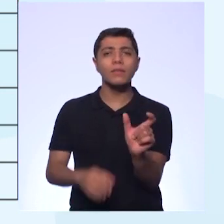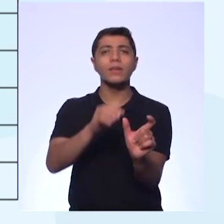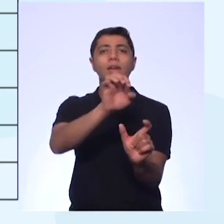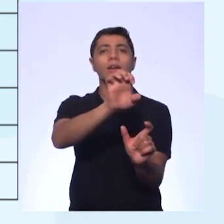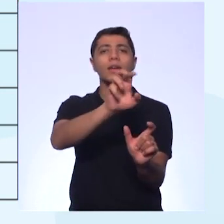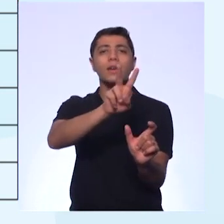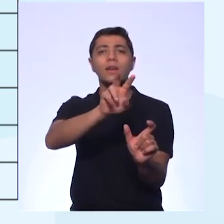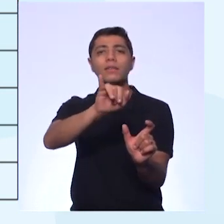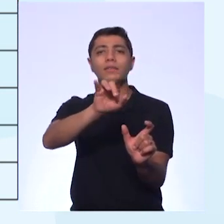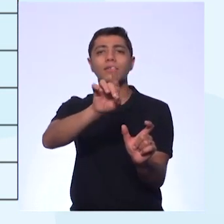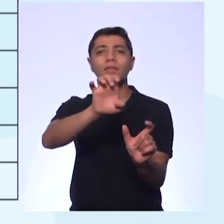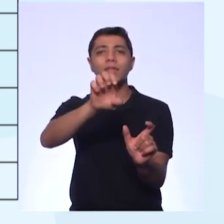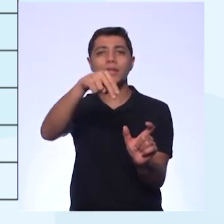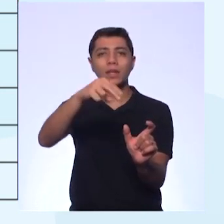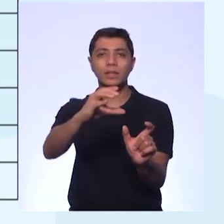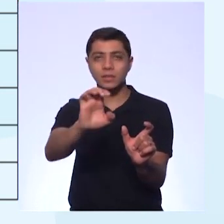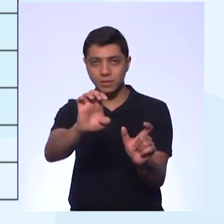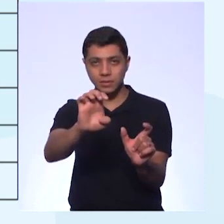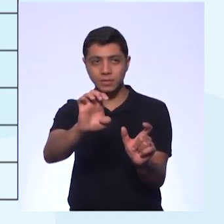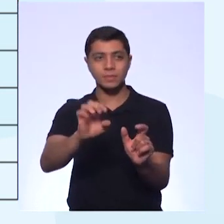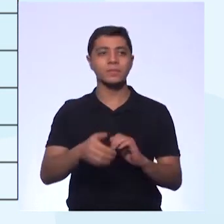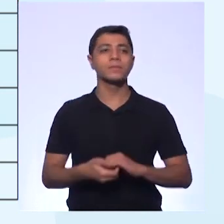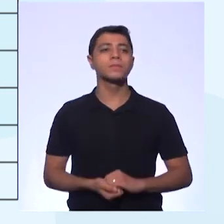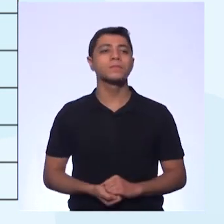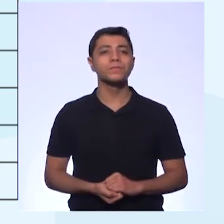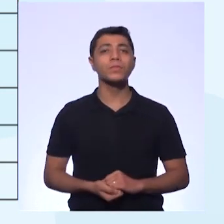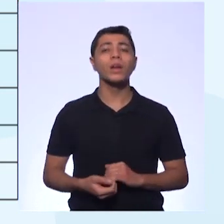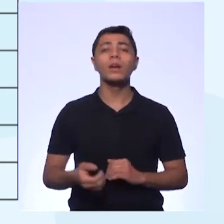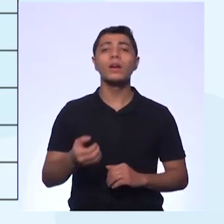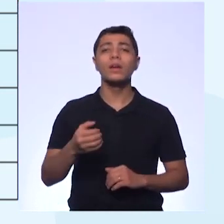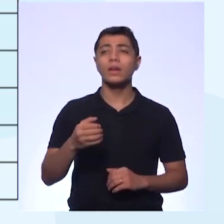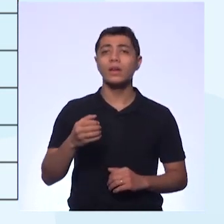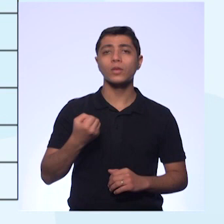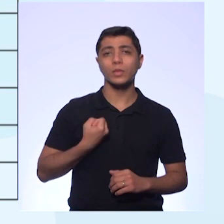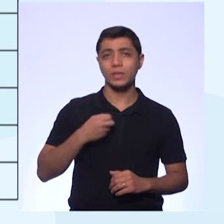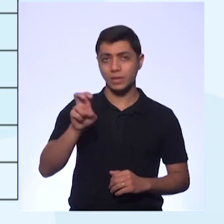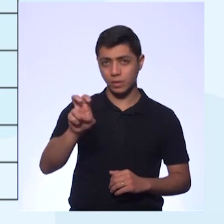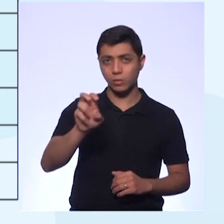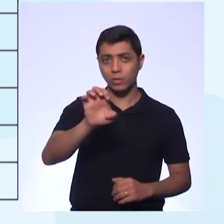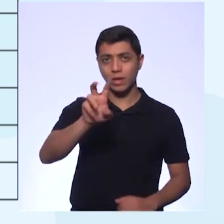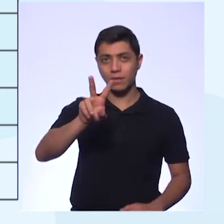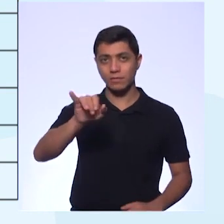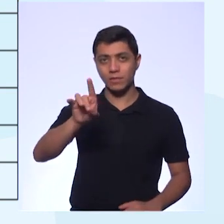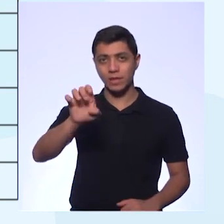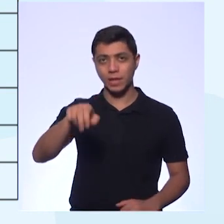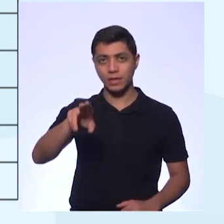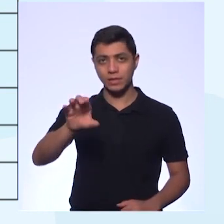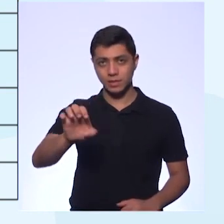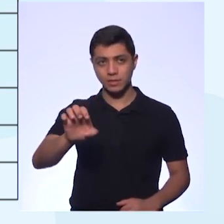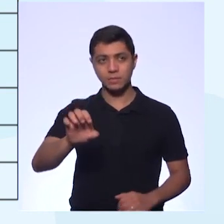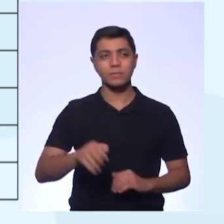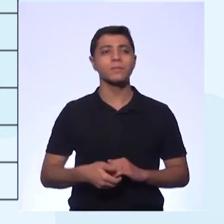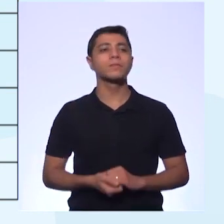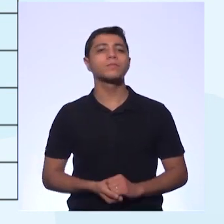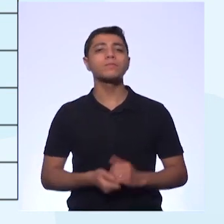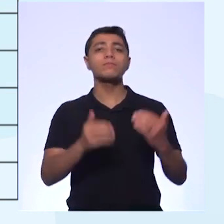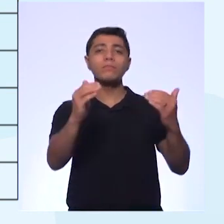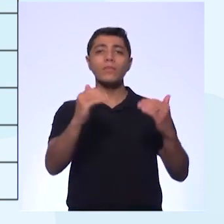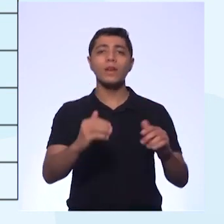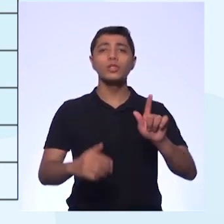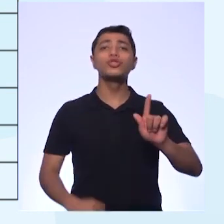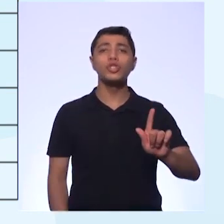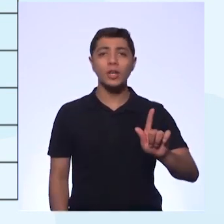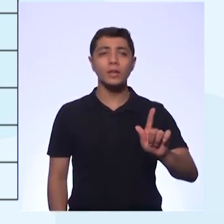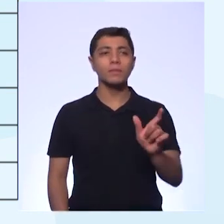o número 5. E aí a gente tem hypothesis, que também é um cognato, né, Antônia? Muito parecido com português. Que